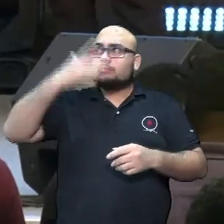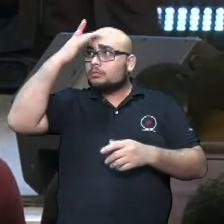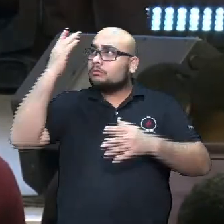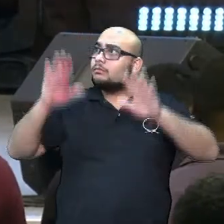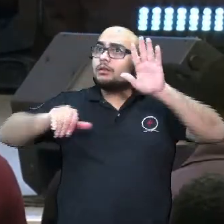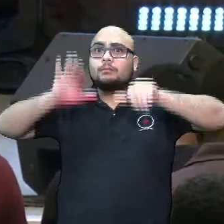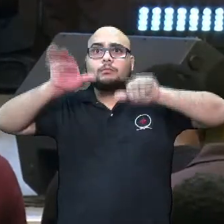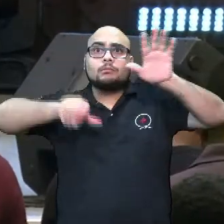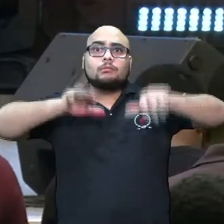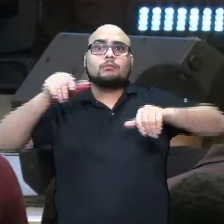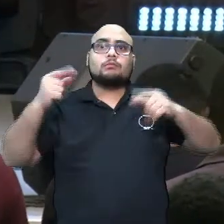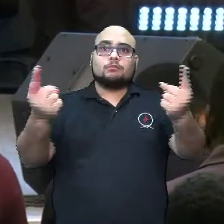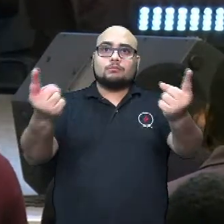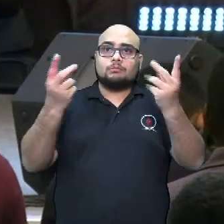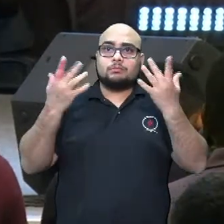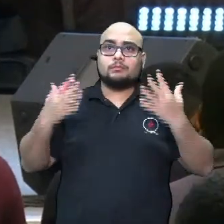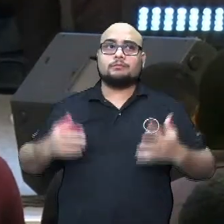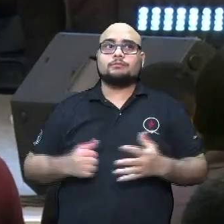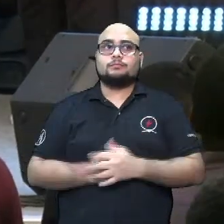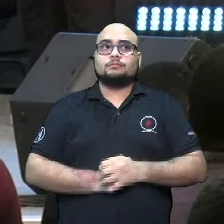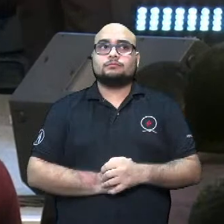filho.